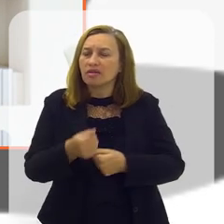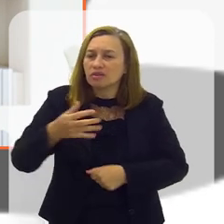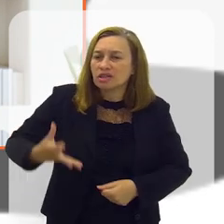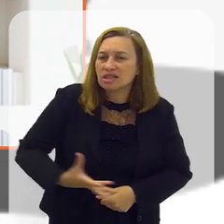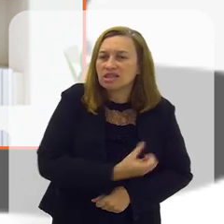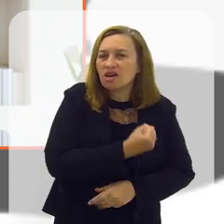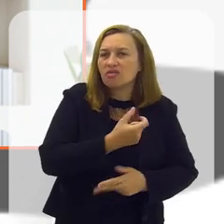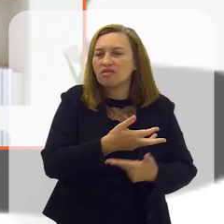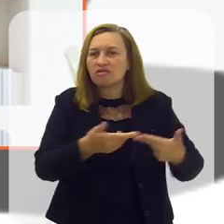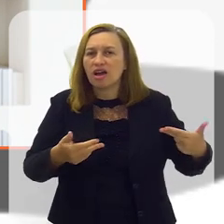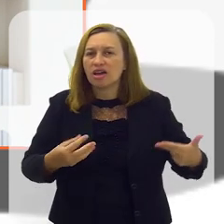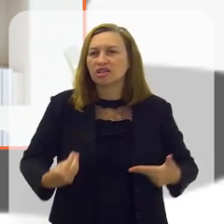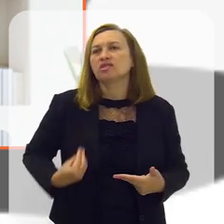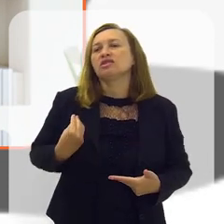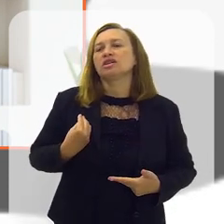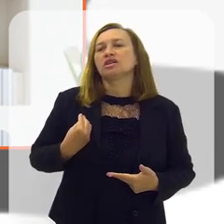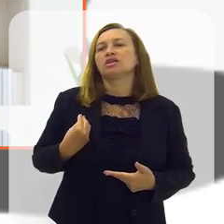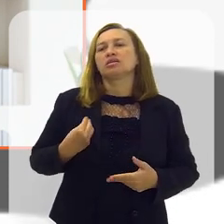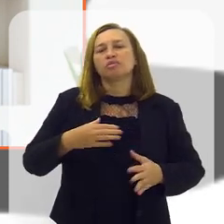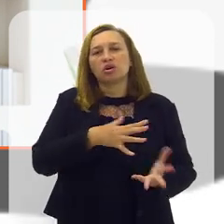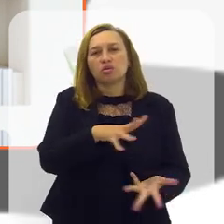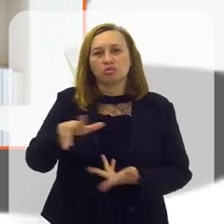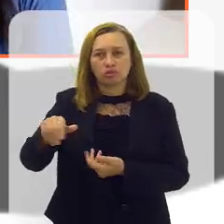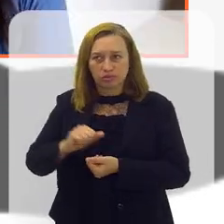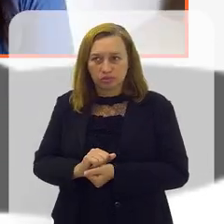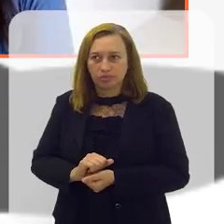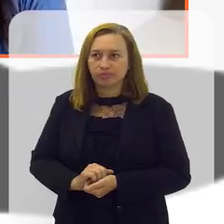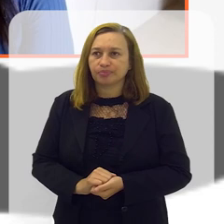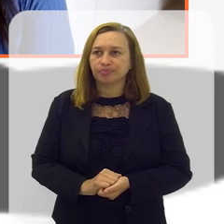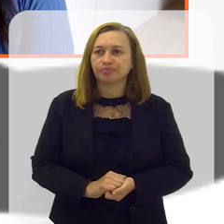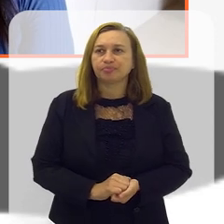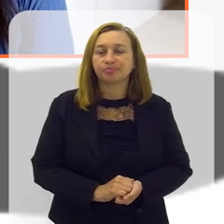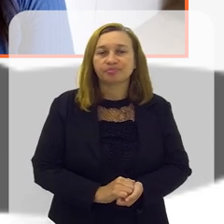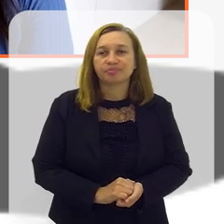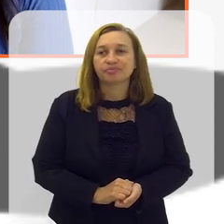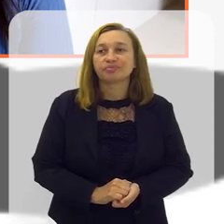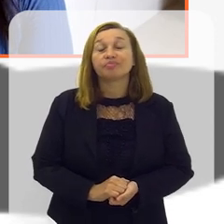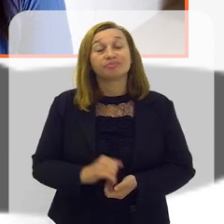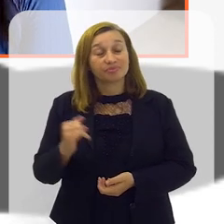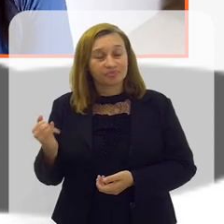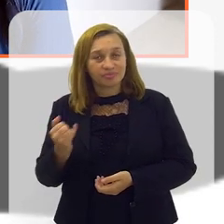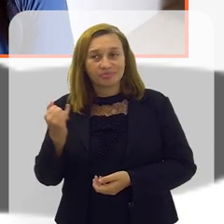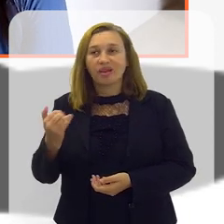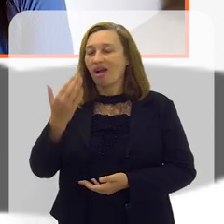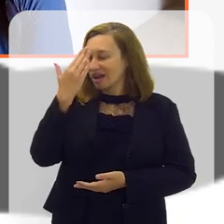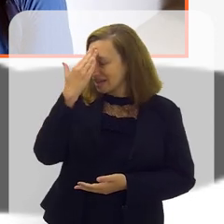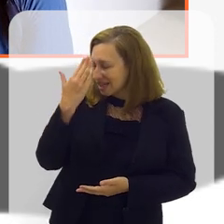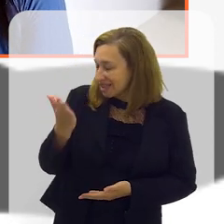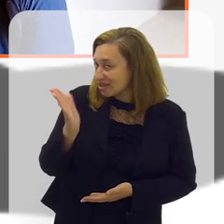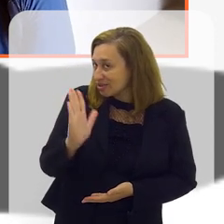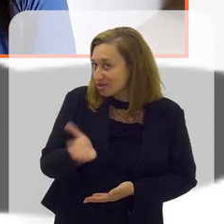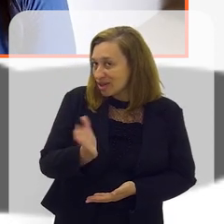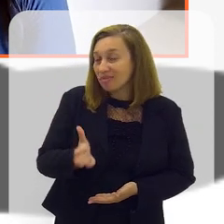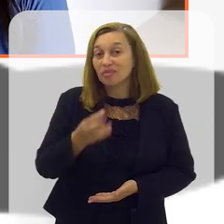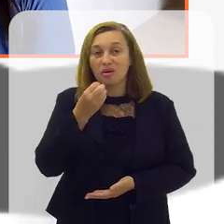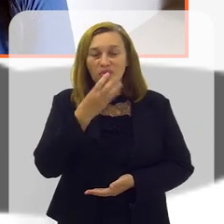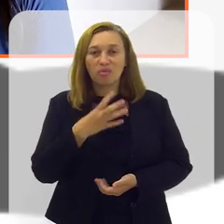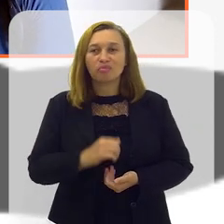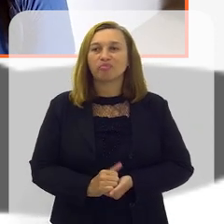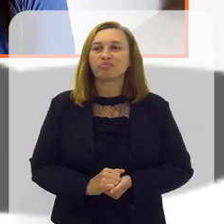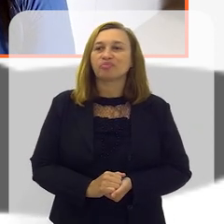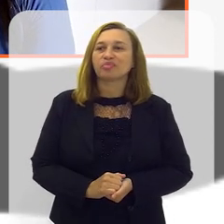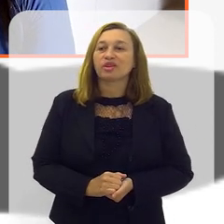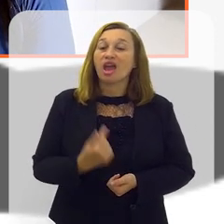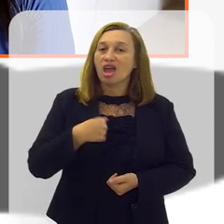que salva milhões de vidas pelo mundo afora? Que pergunta valiosa, agradeço já. Bom,